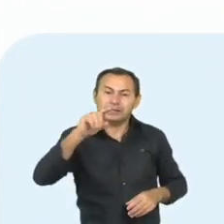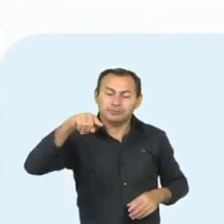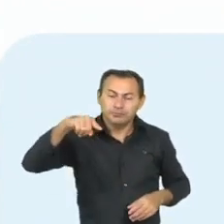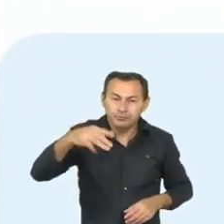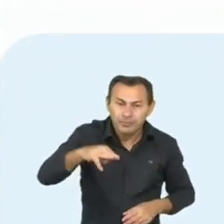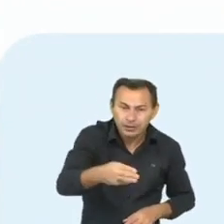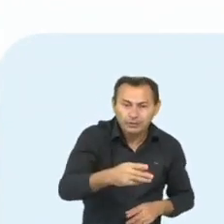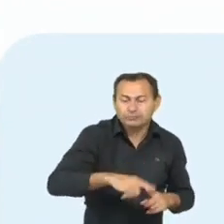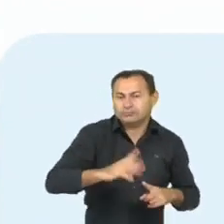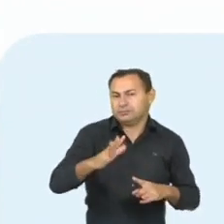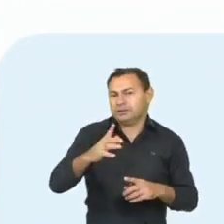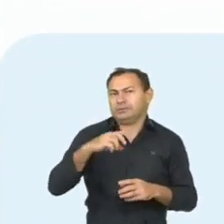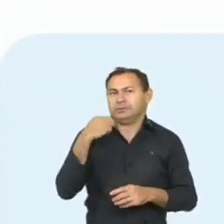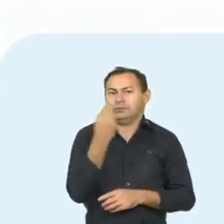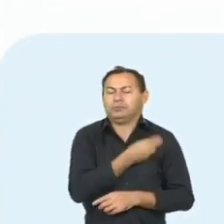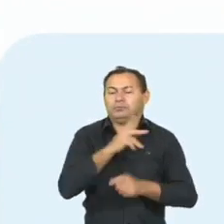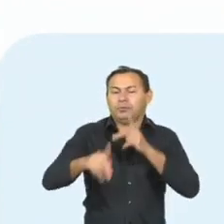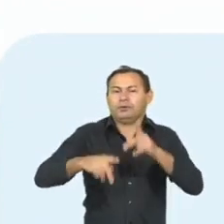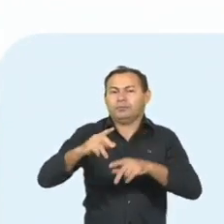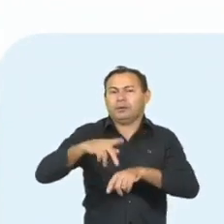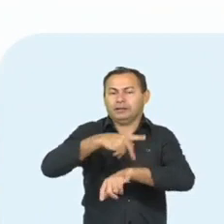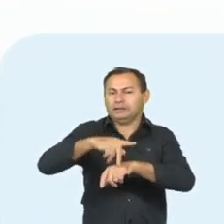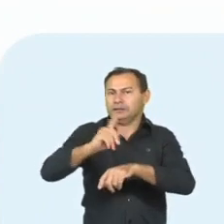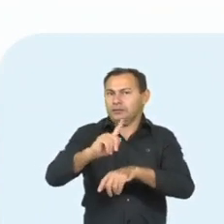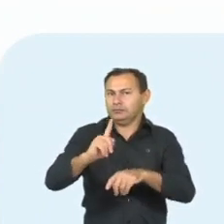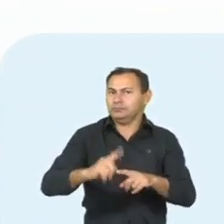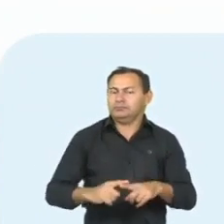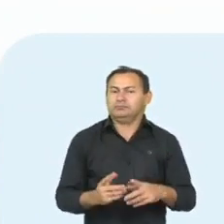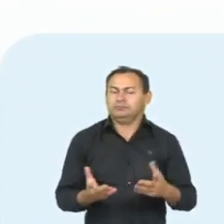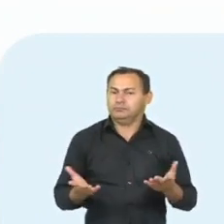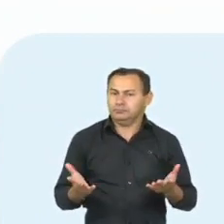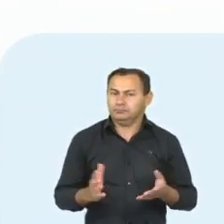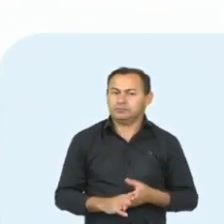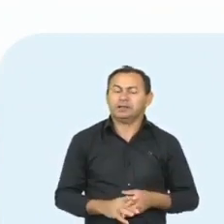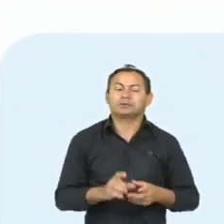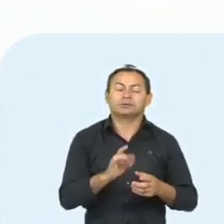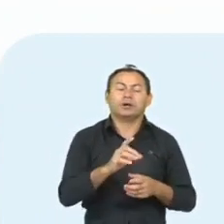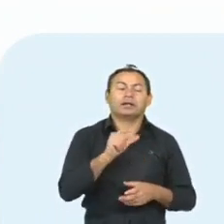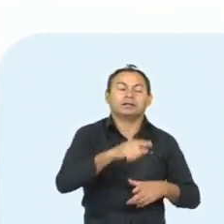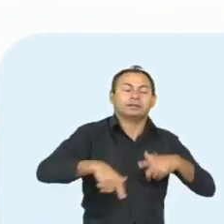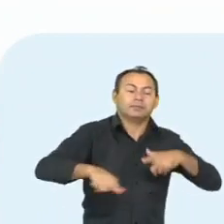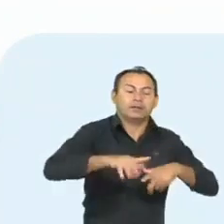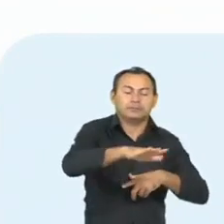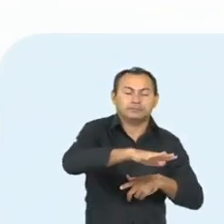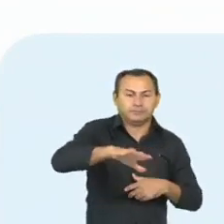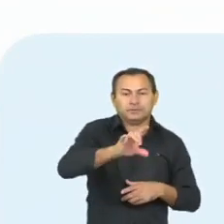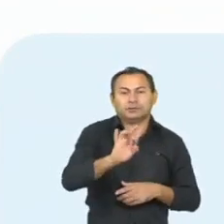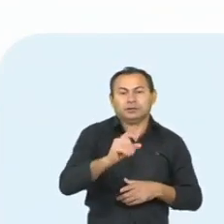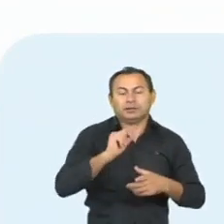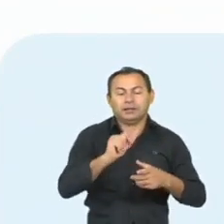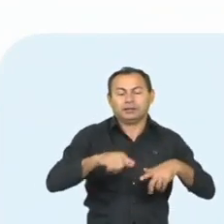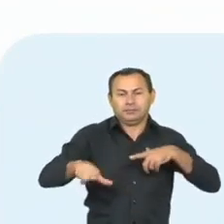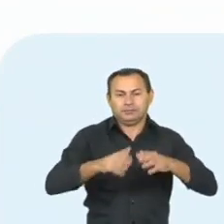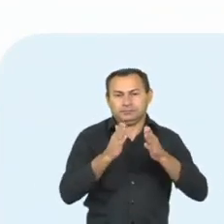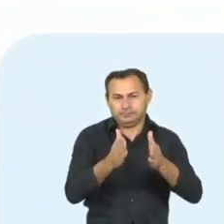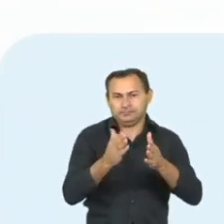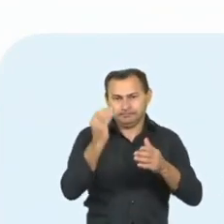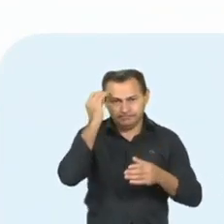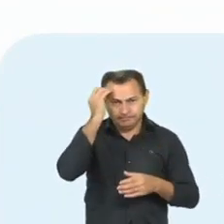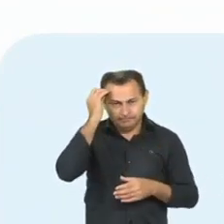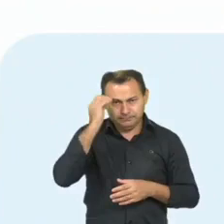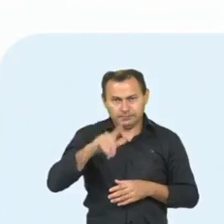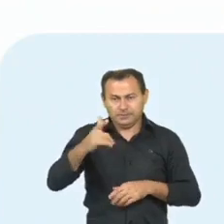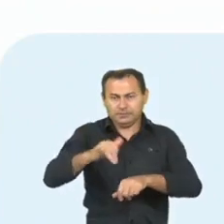né? Que é o número de habitantes que nós temos no país. Não, preciso realmente pensar em uma